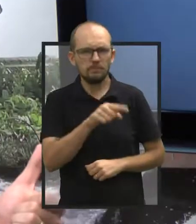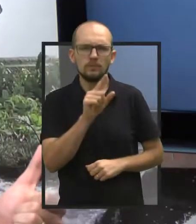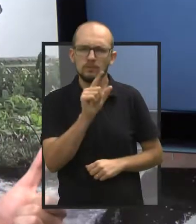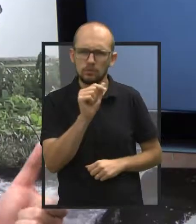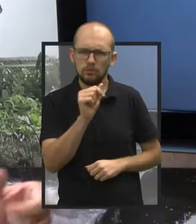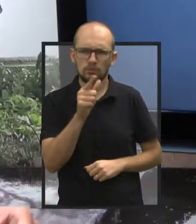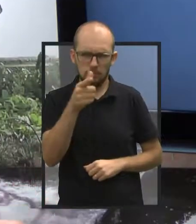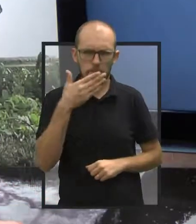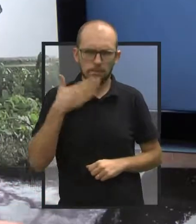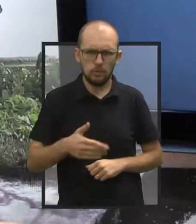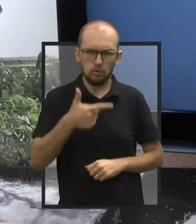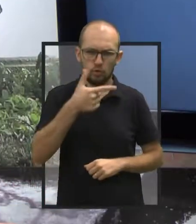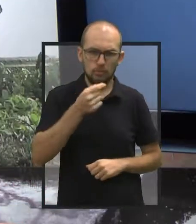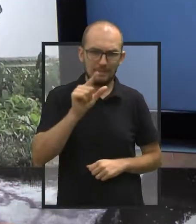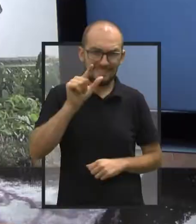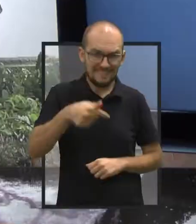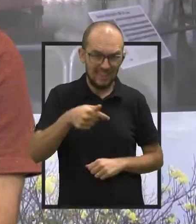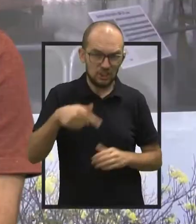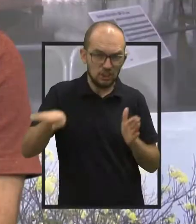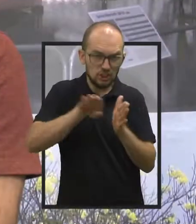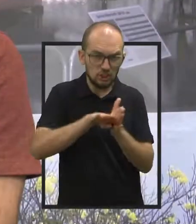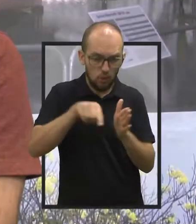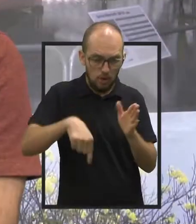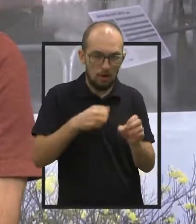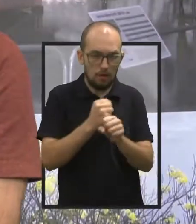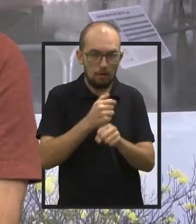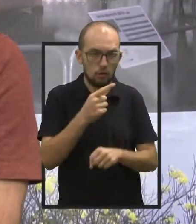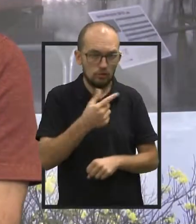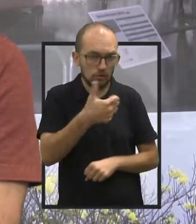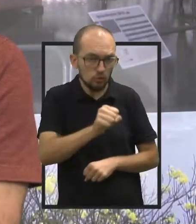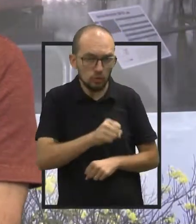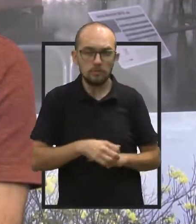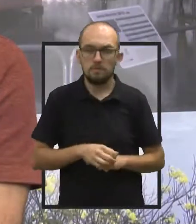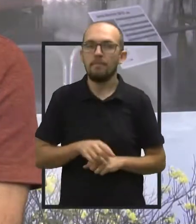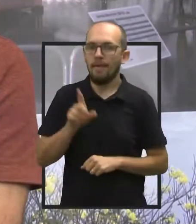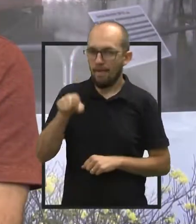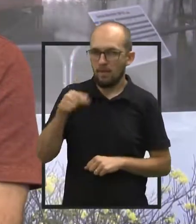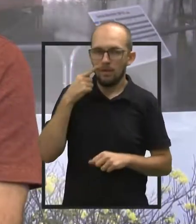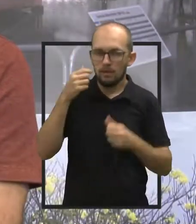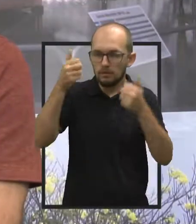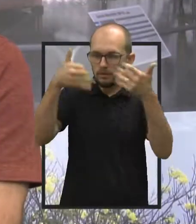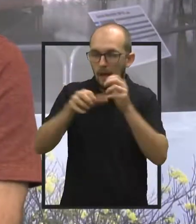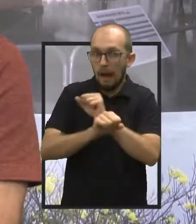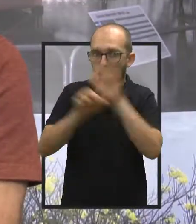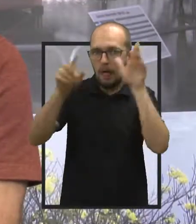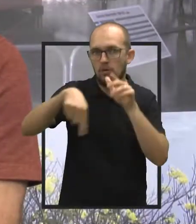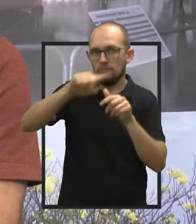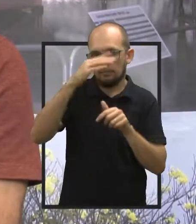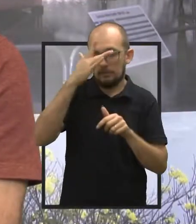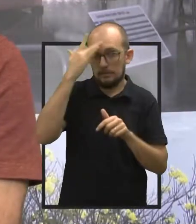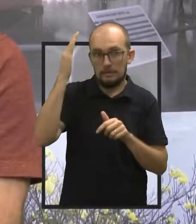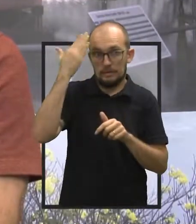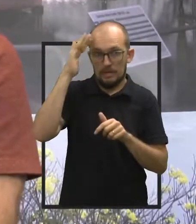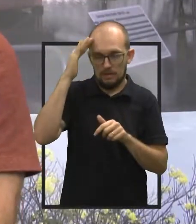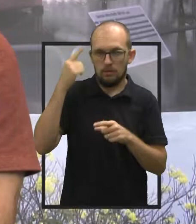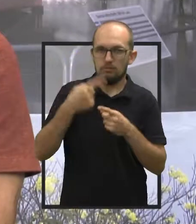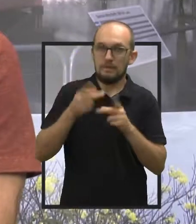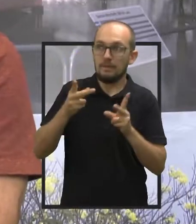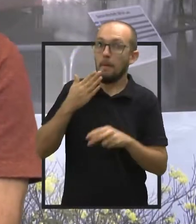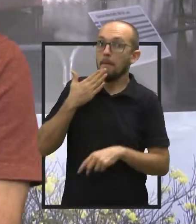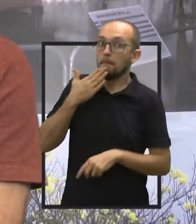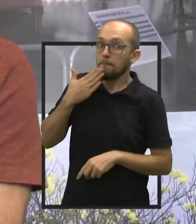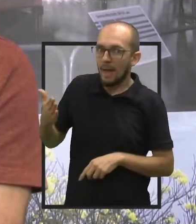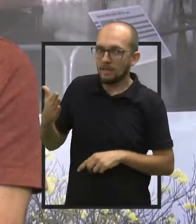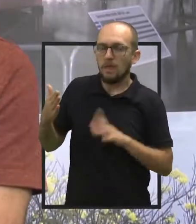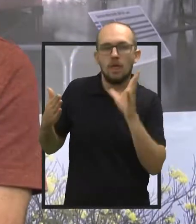em 2017 e ele chegou em 2018, é isso? Para você de casa entender, todas as emendas, quando você solicita, é de um ano para o outro,